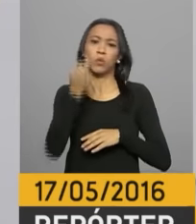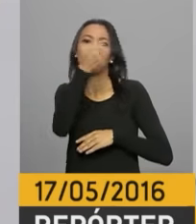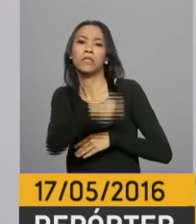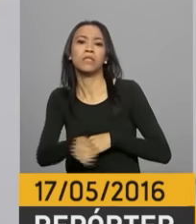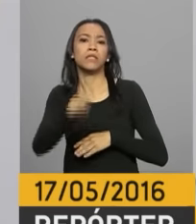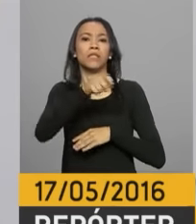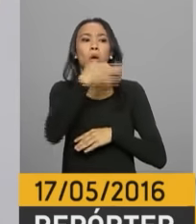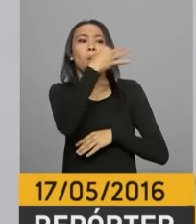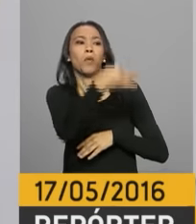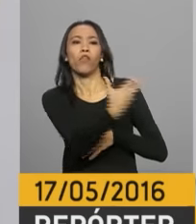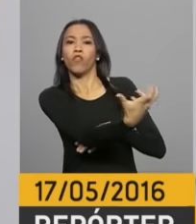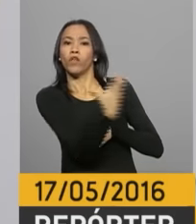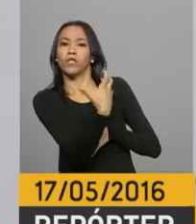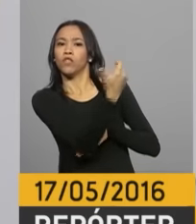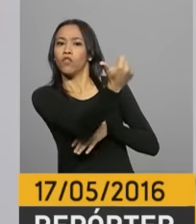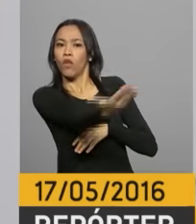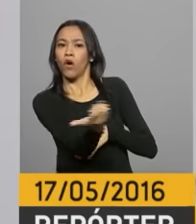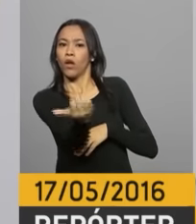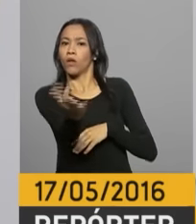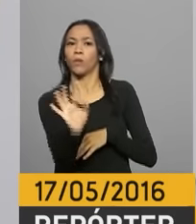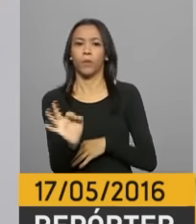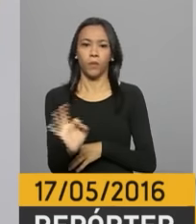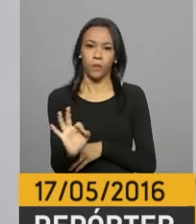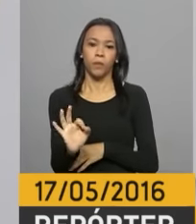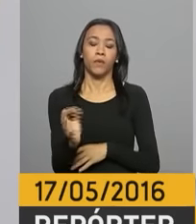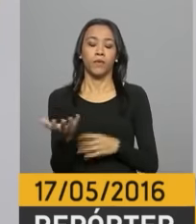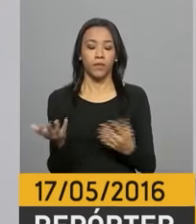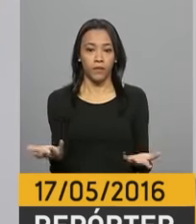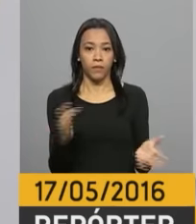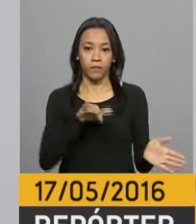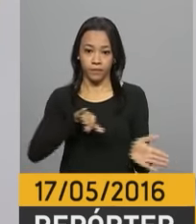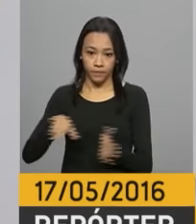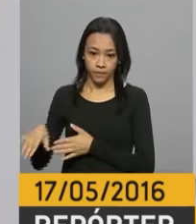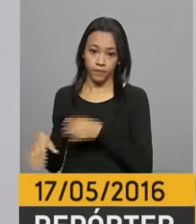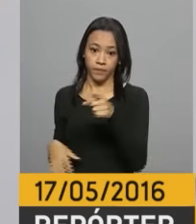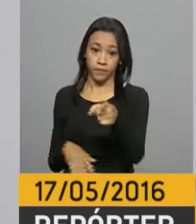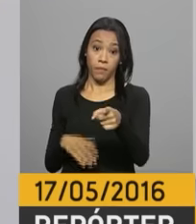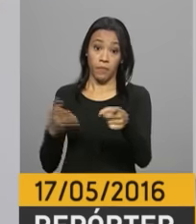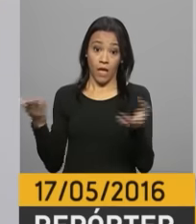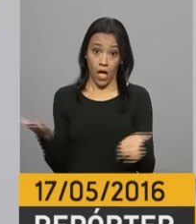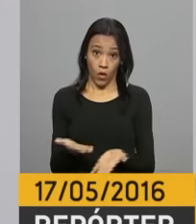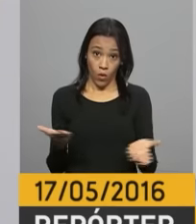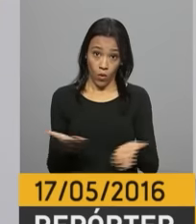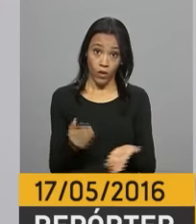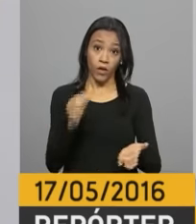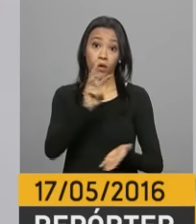muito importante já enfatizar neste momento. O Willa está voando agora